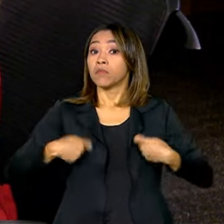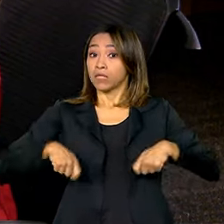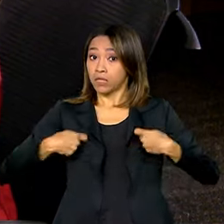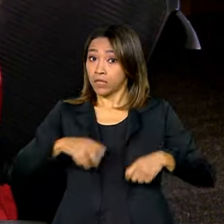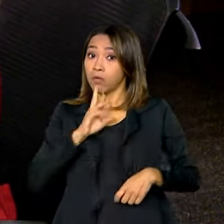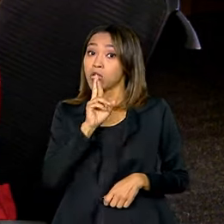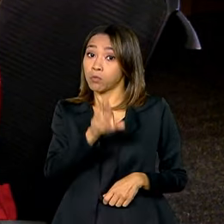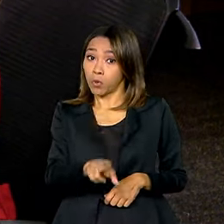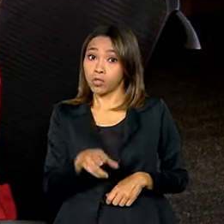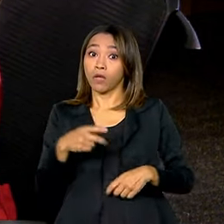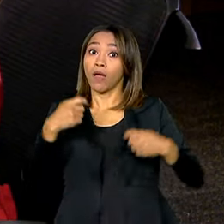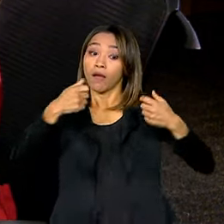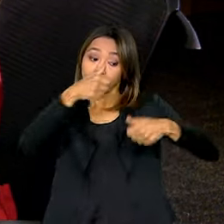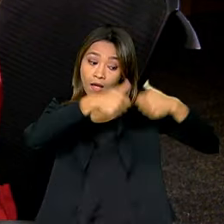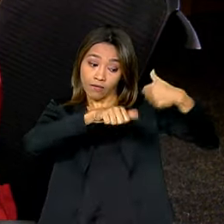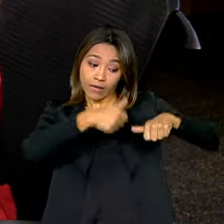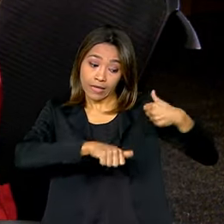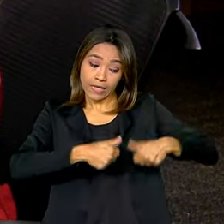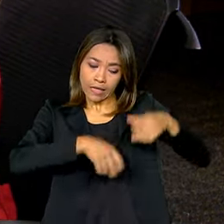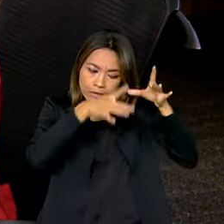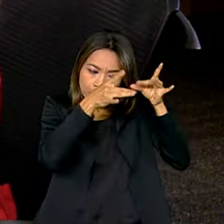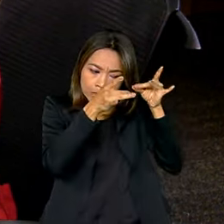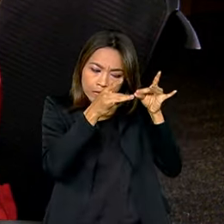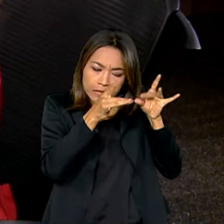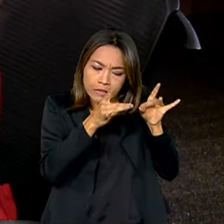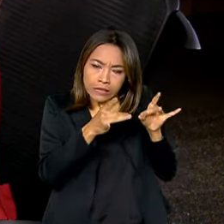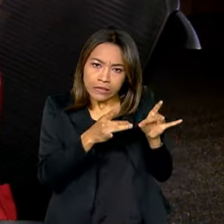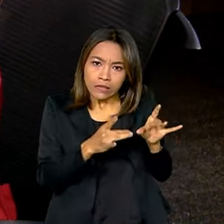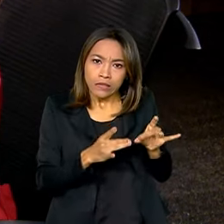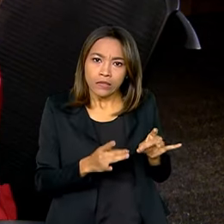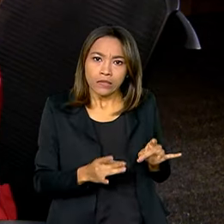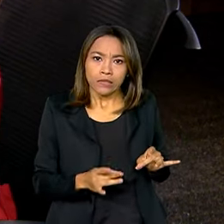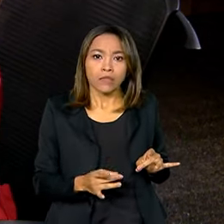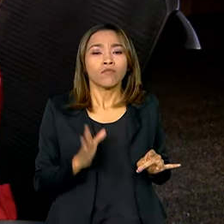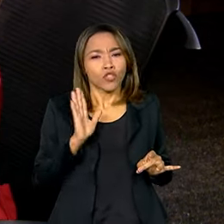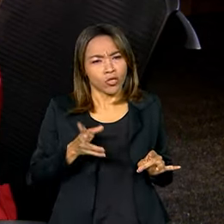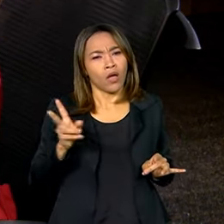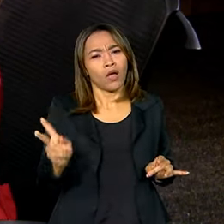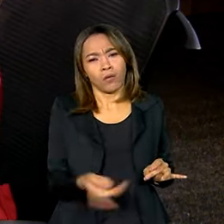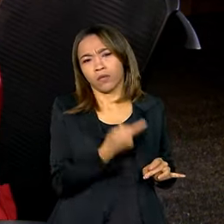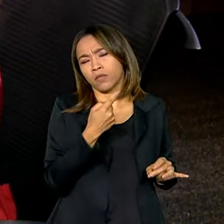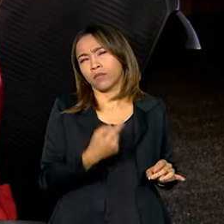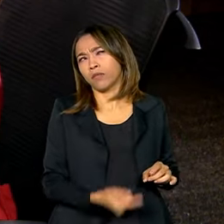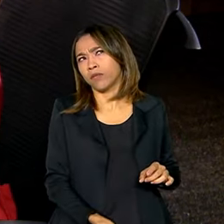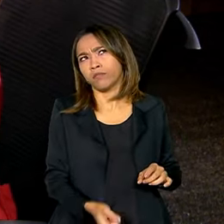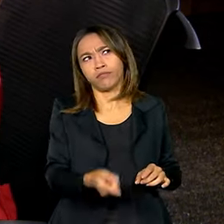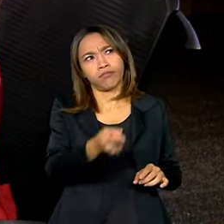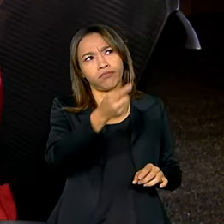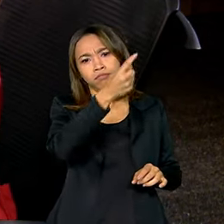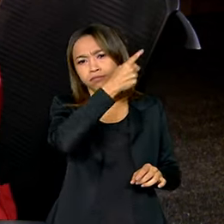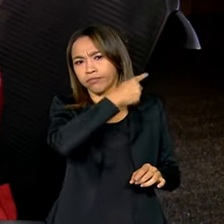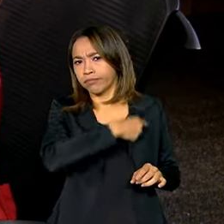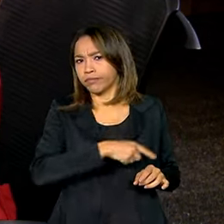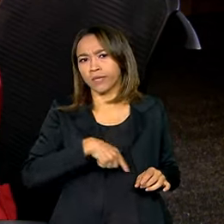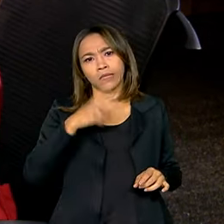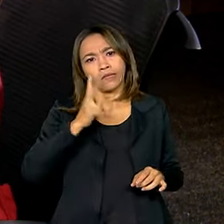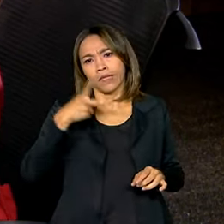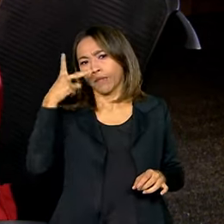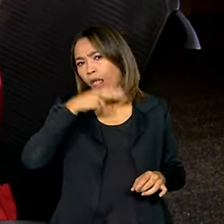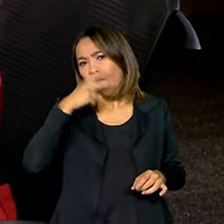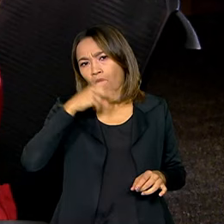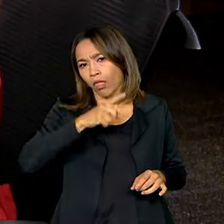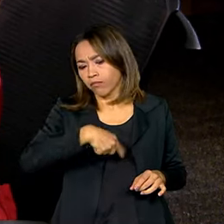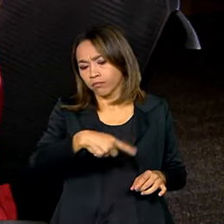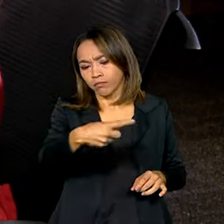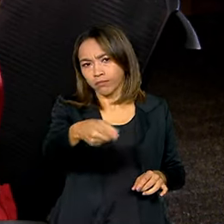mais criteriosa, porque já ocorreram e ocorrem casos de fraude, e isso